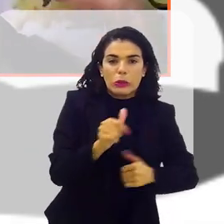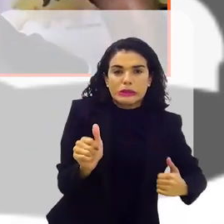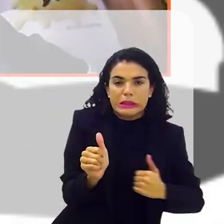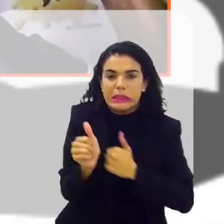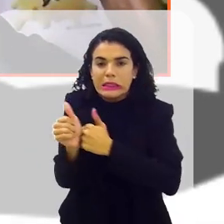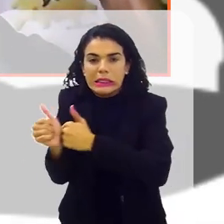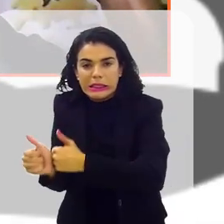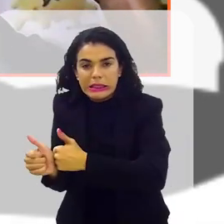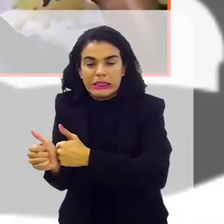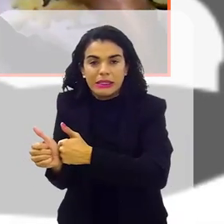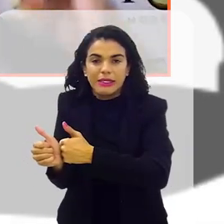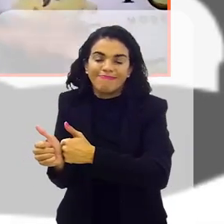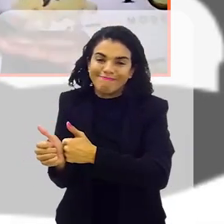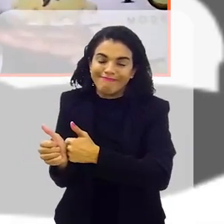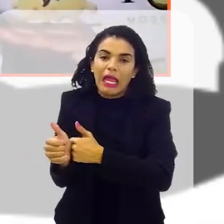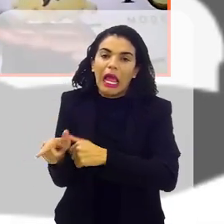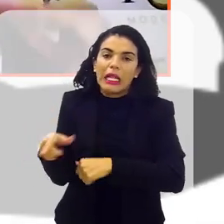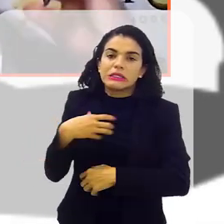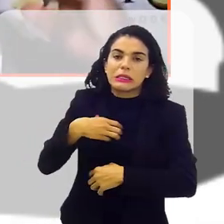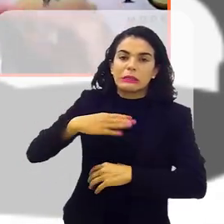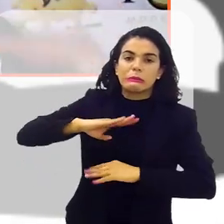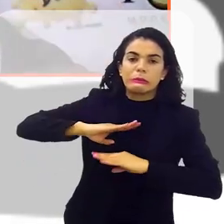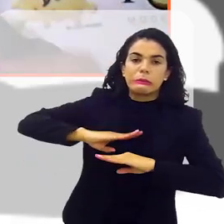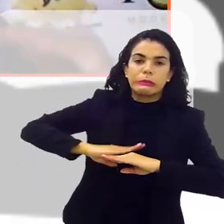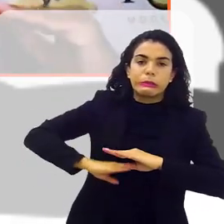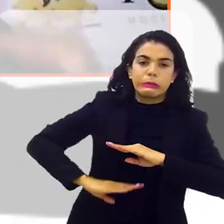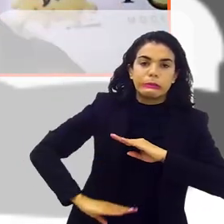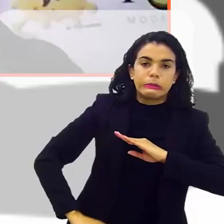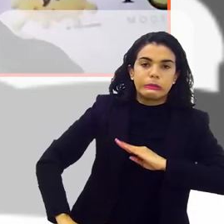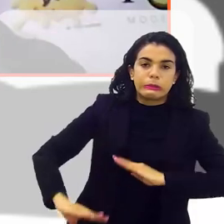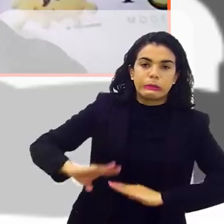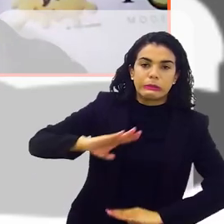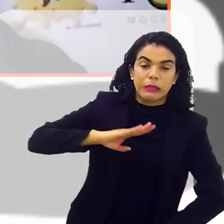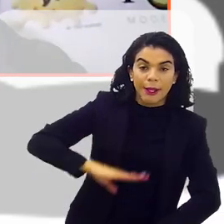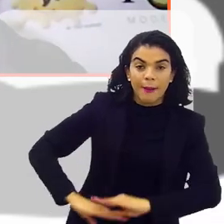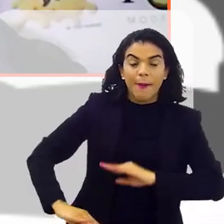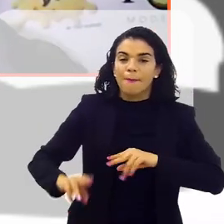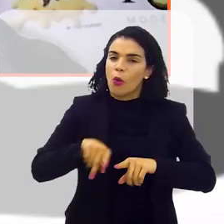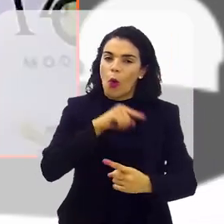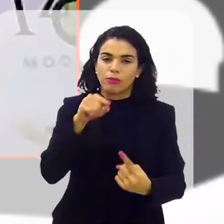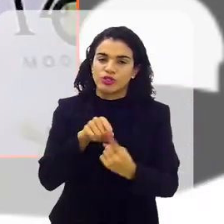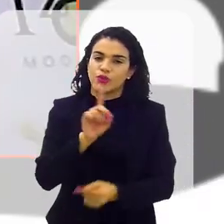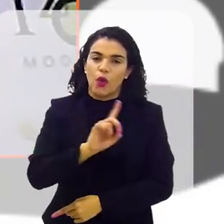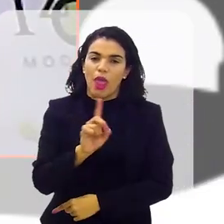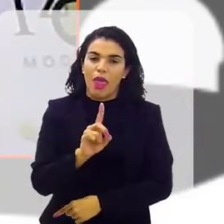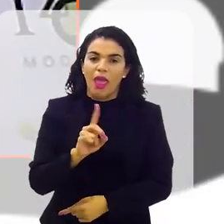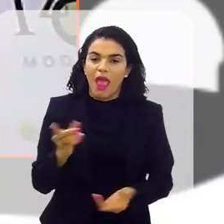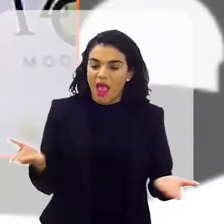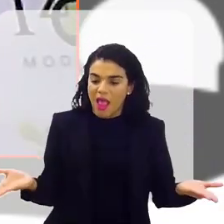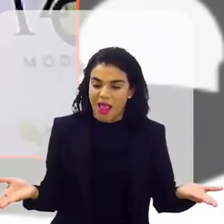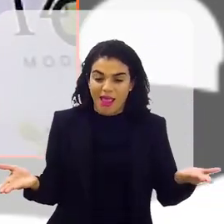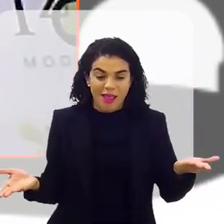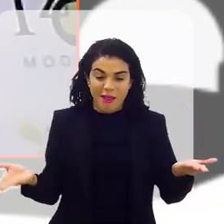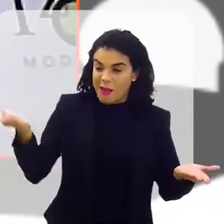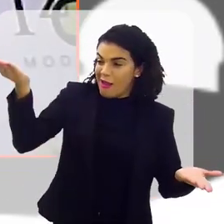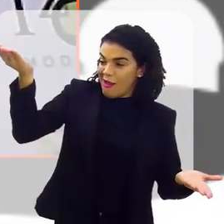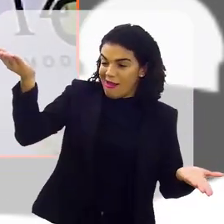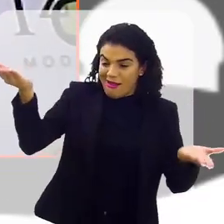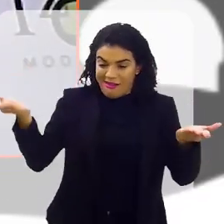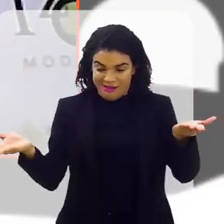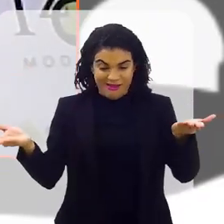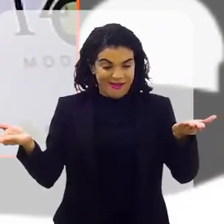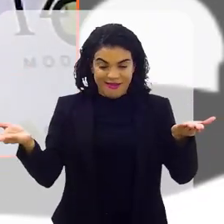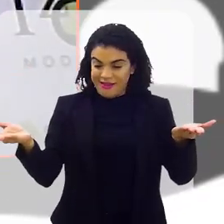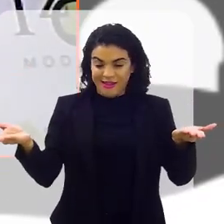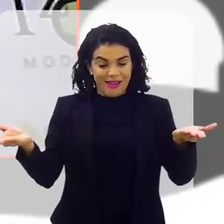esse não consegui chegar lá ele sente cada vez menor e o nosso objetivo Não é esse nosso objetivo é trazer quem tá lá em cima